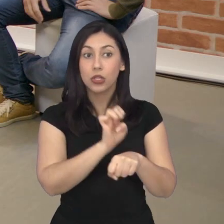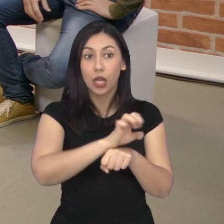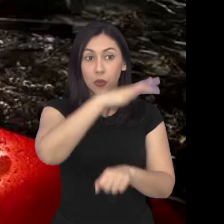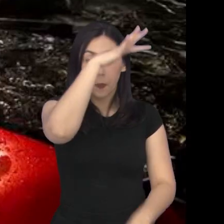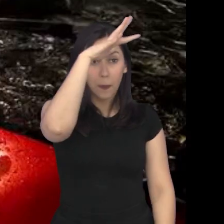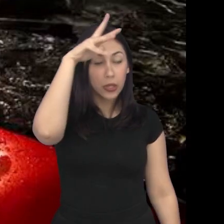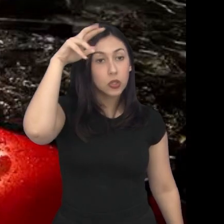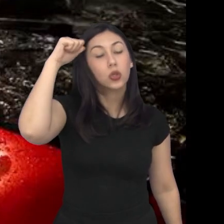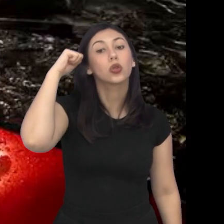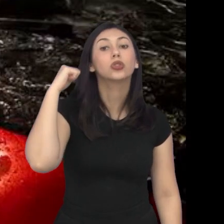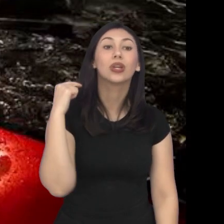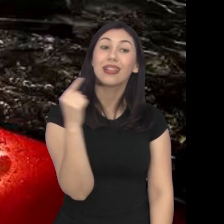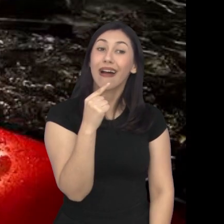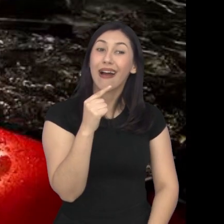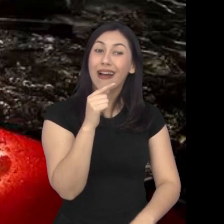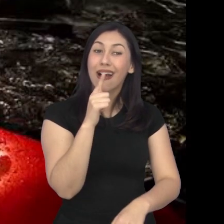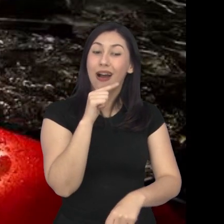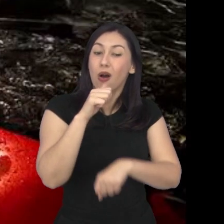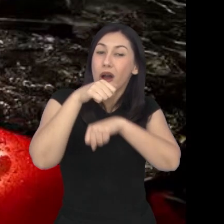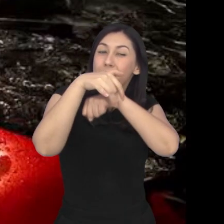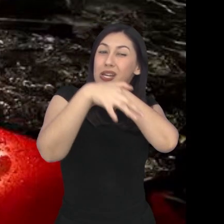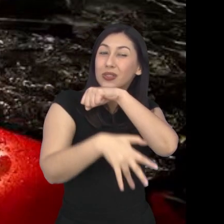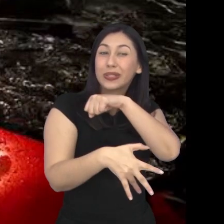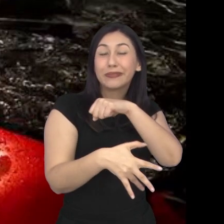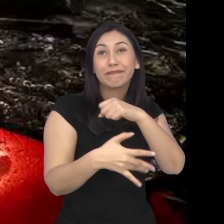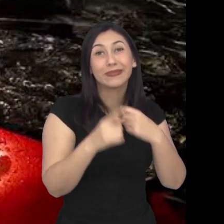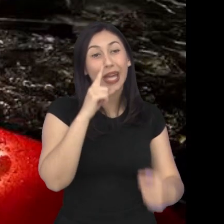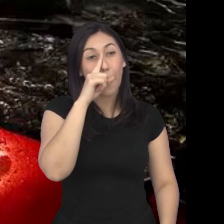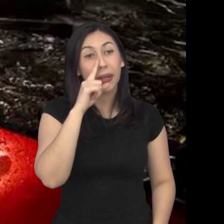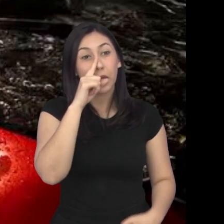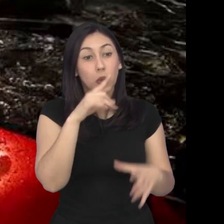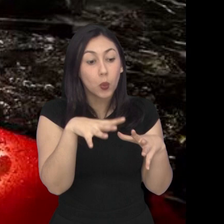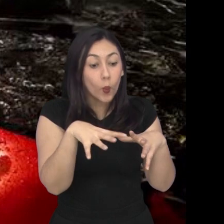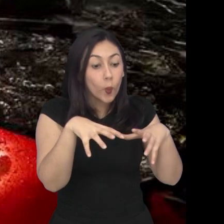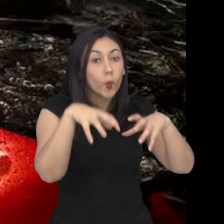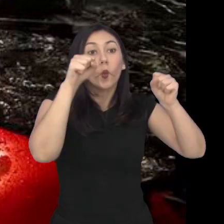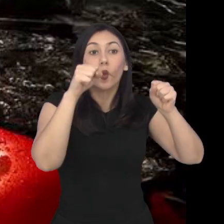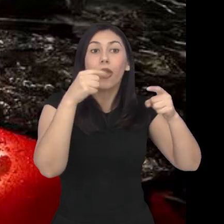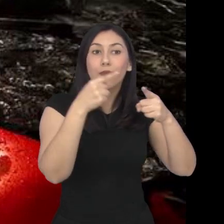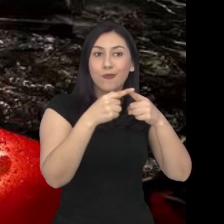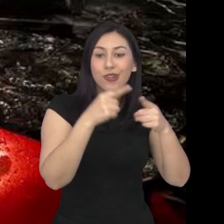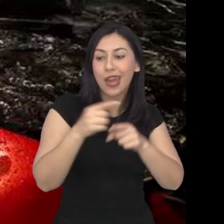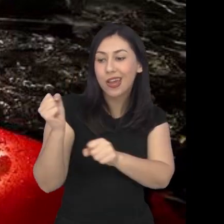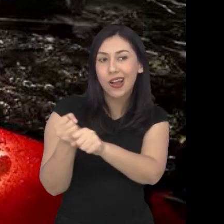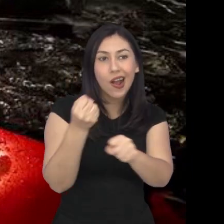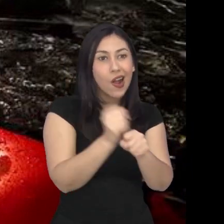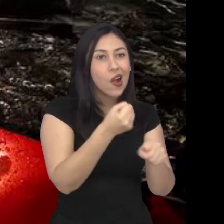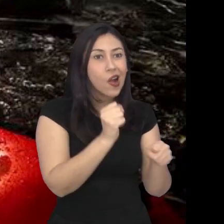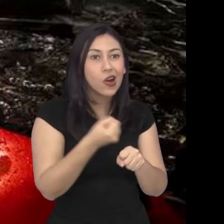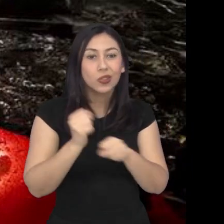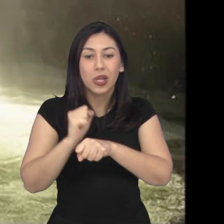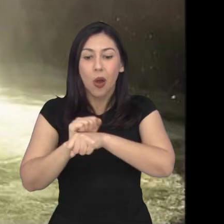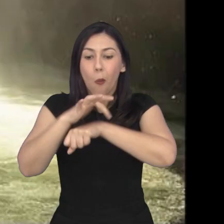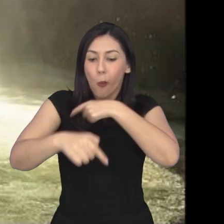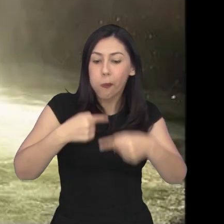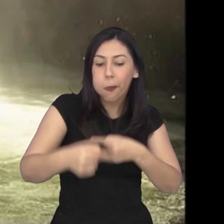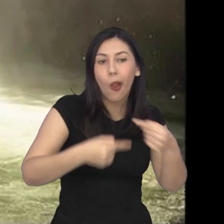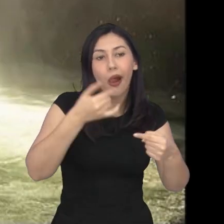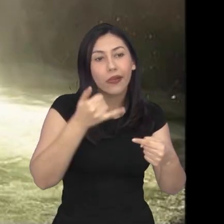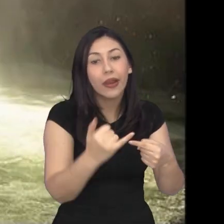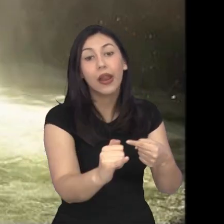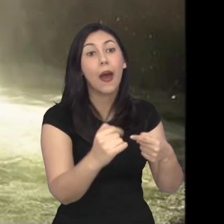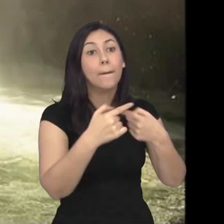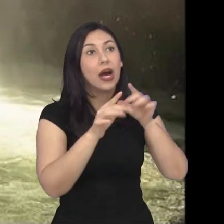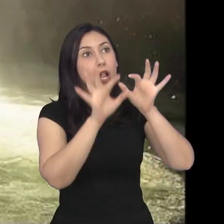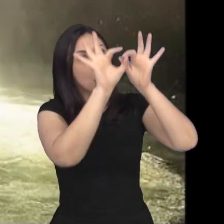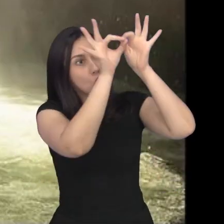das cachoeiras que corre risco de desaparecer pela construção das hidrelétricas, né? Então... Foi um salto aí de aproximadamente 30 metros,